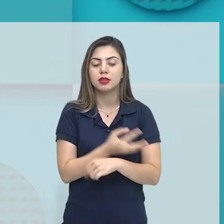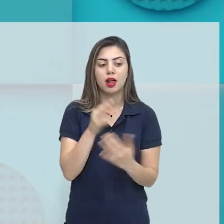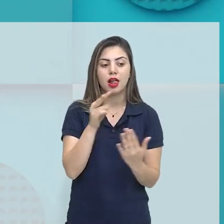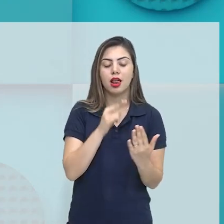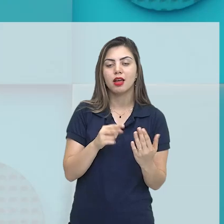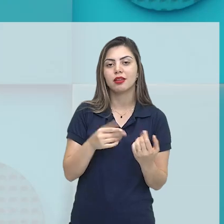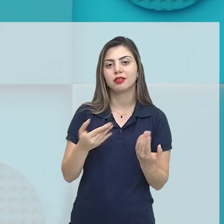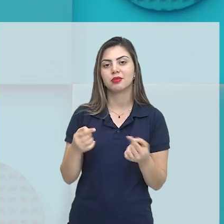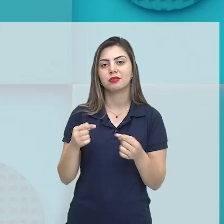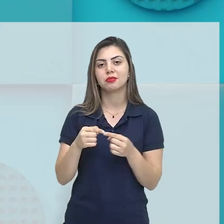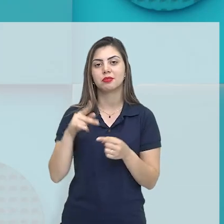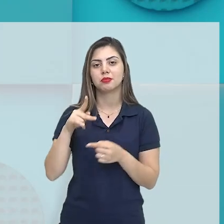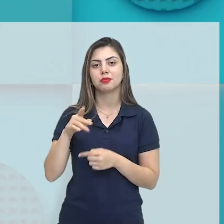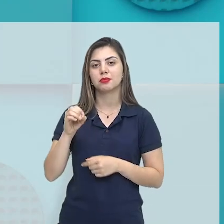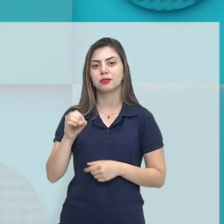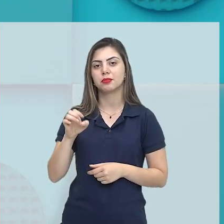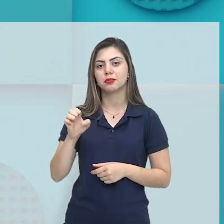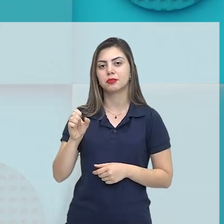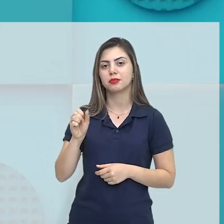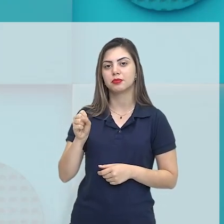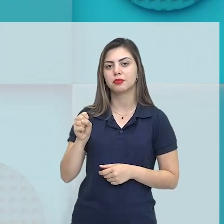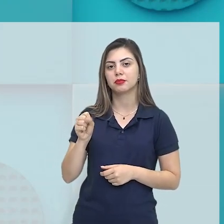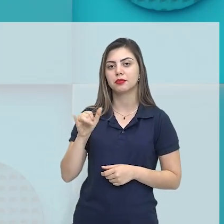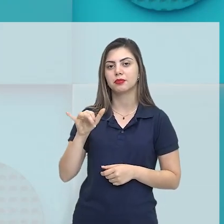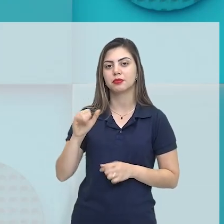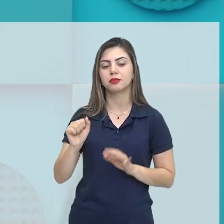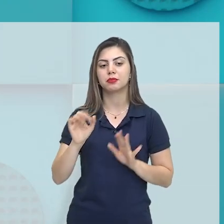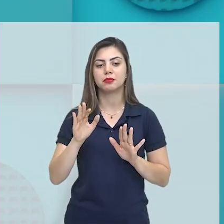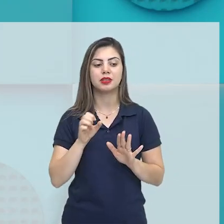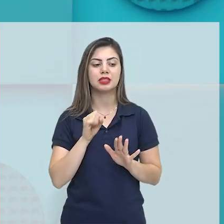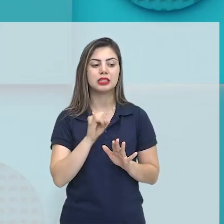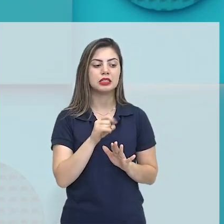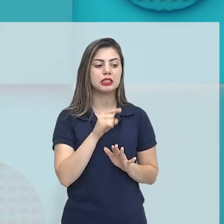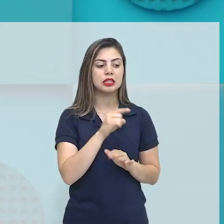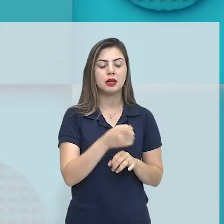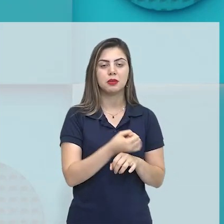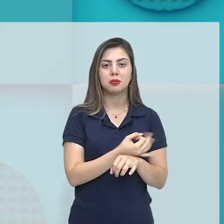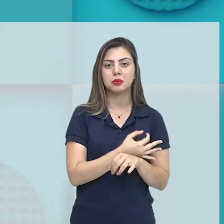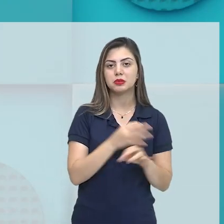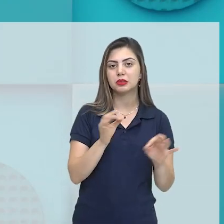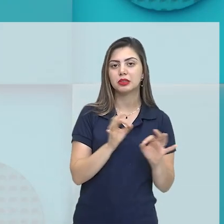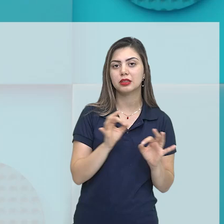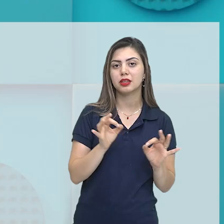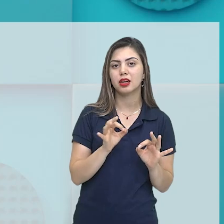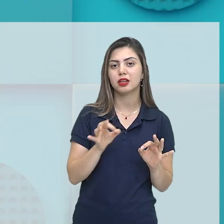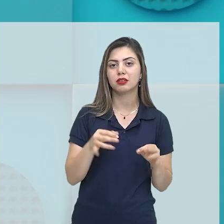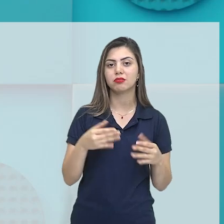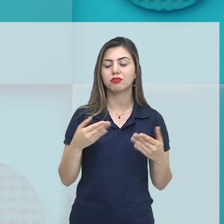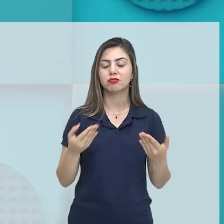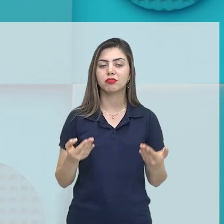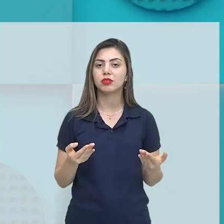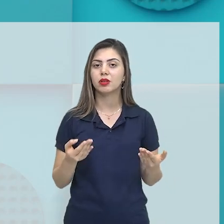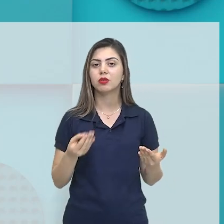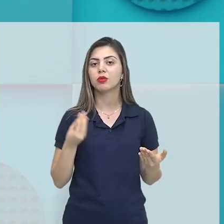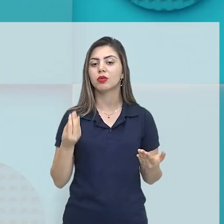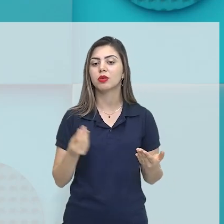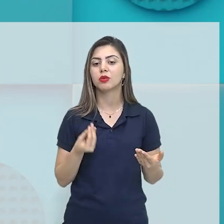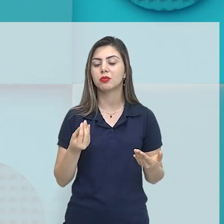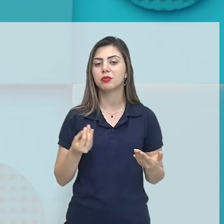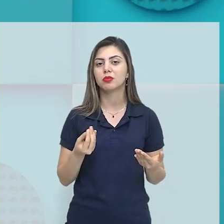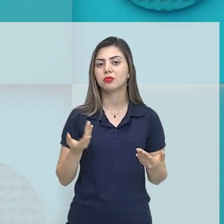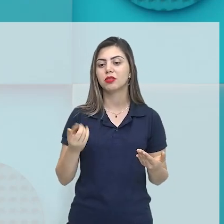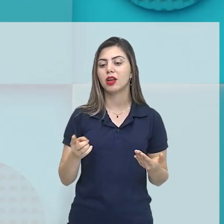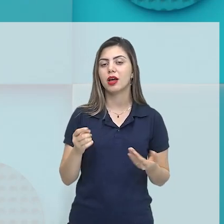tem poesia. Mas se ele não me emociona, se não tem beleza, ele não